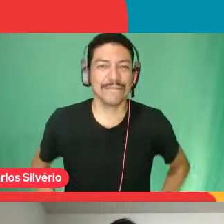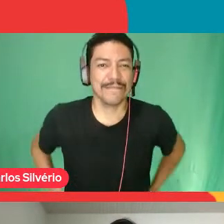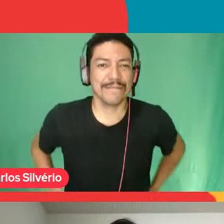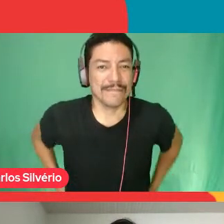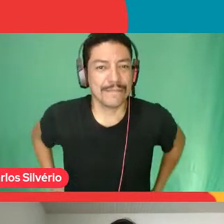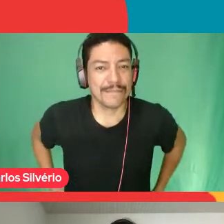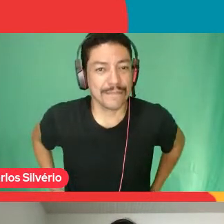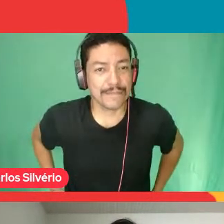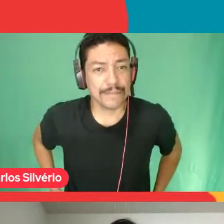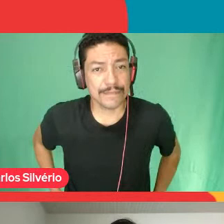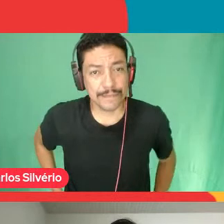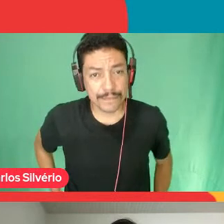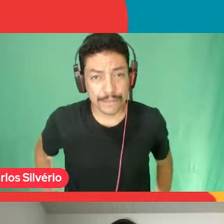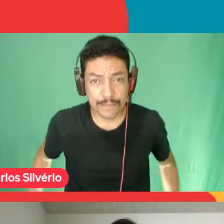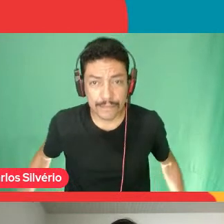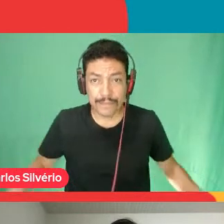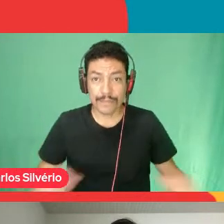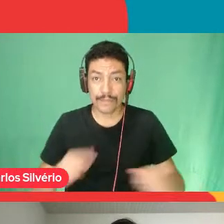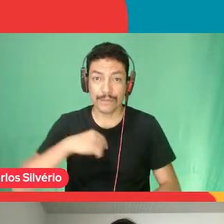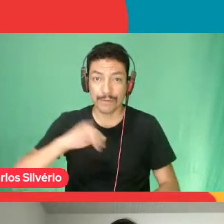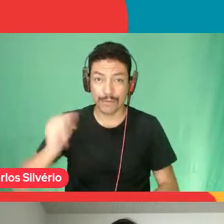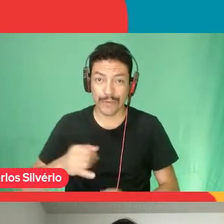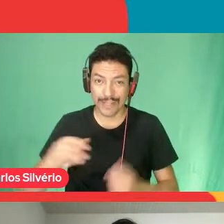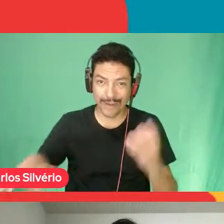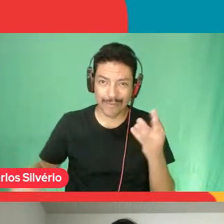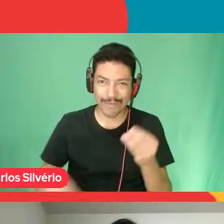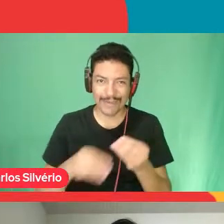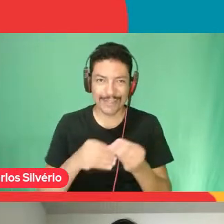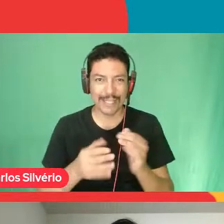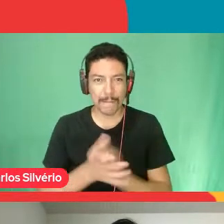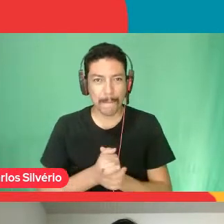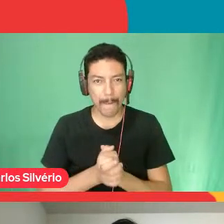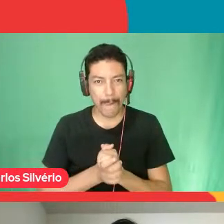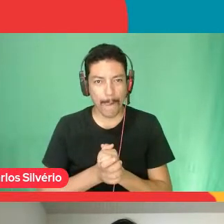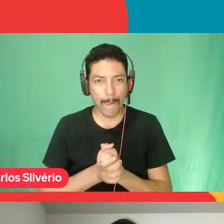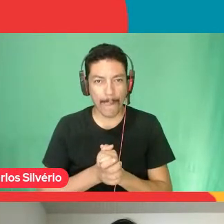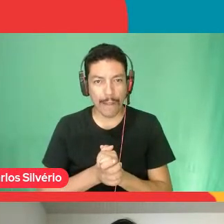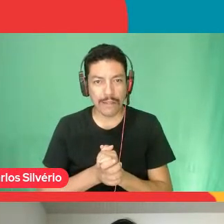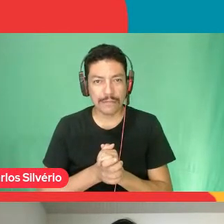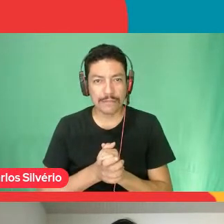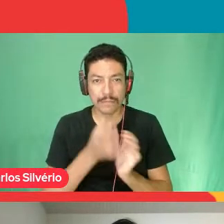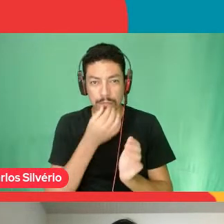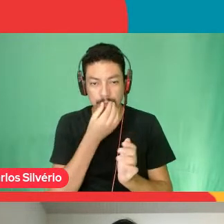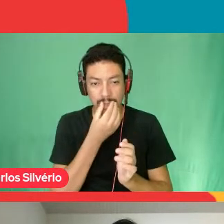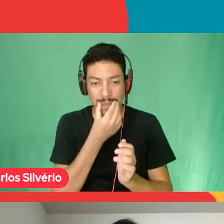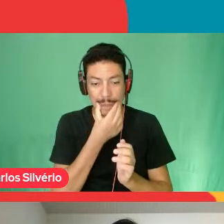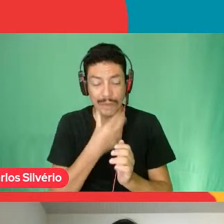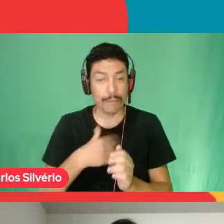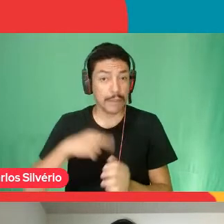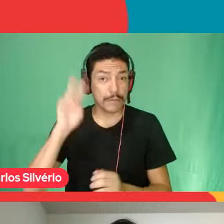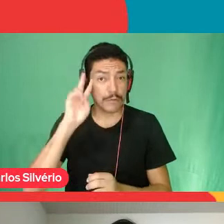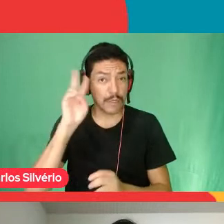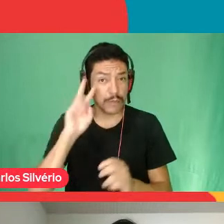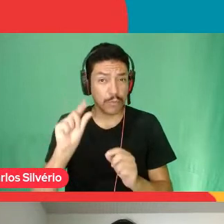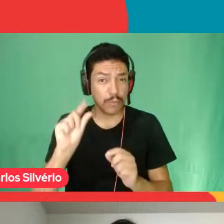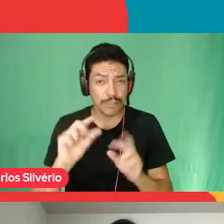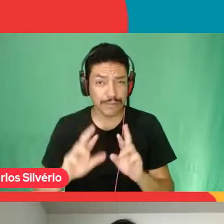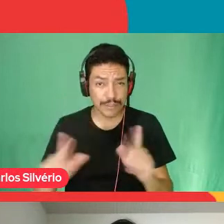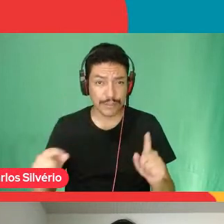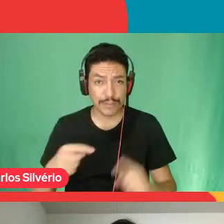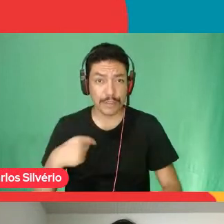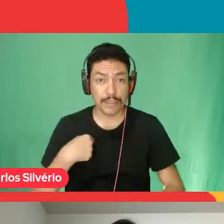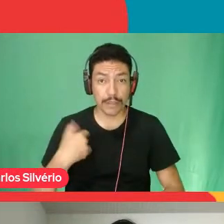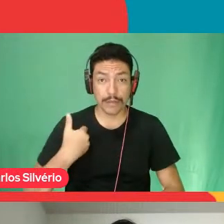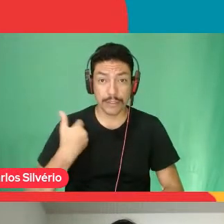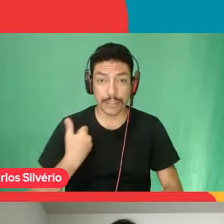Eu vou complementar, pegar aqui o bonde. Minha história é um pouquinho diferente. Eu tenho